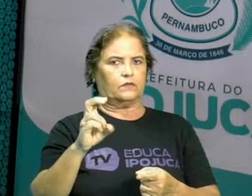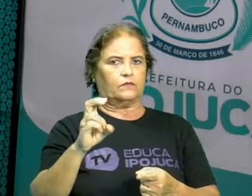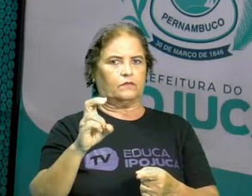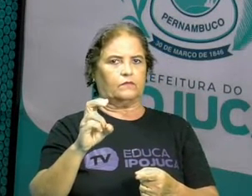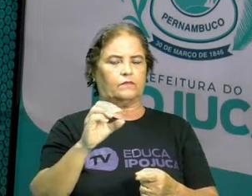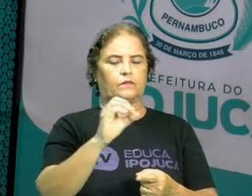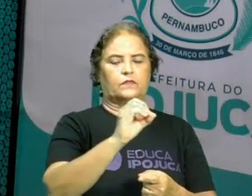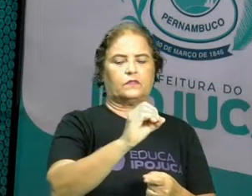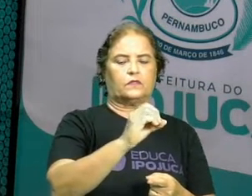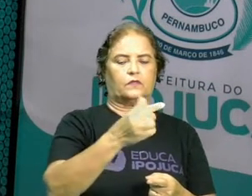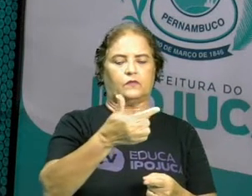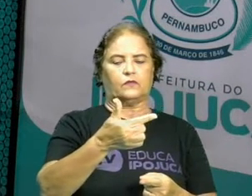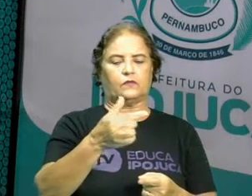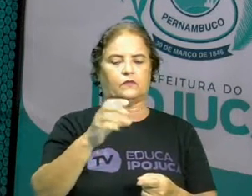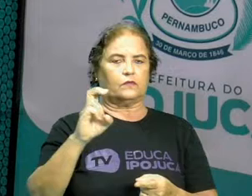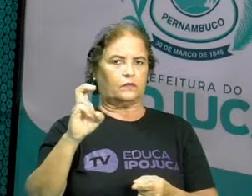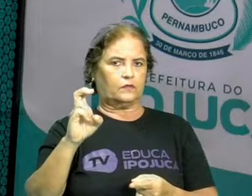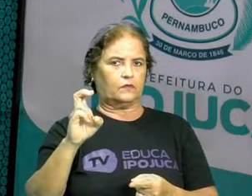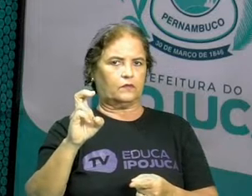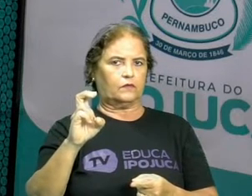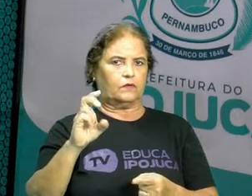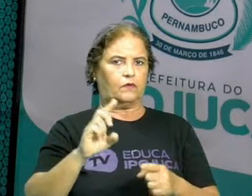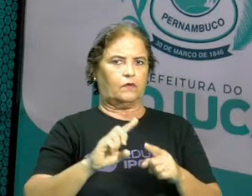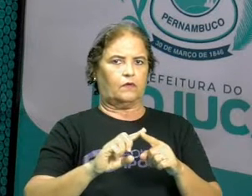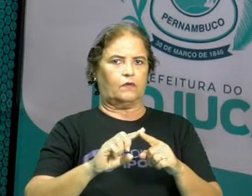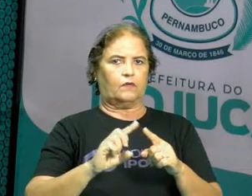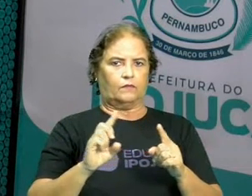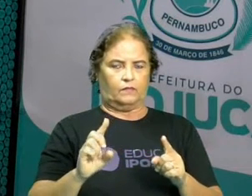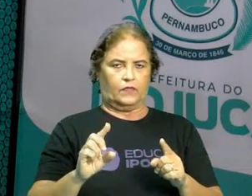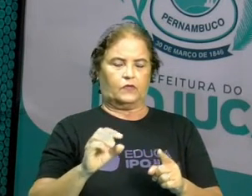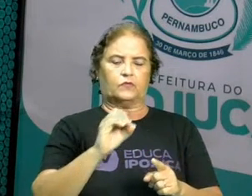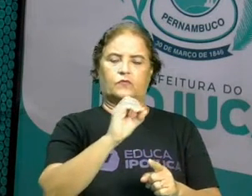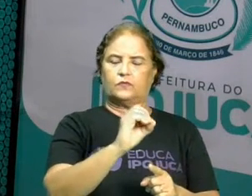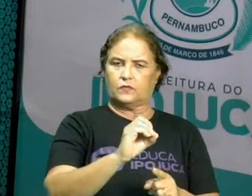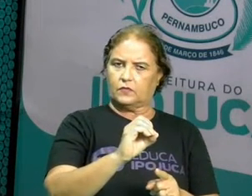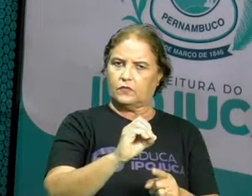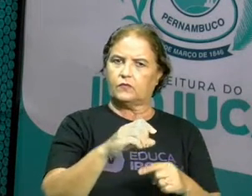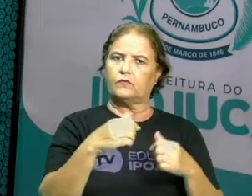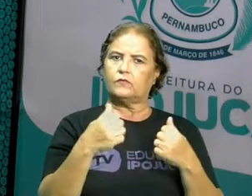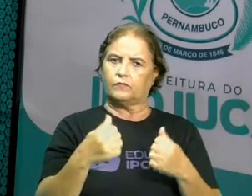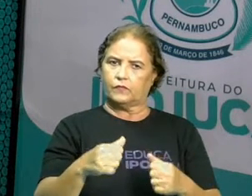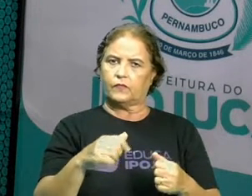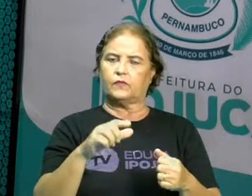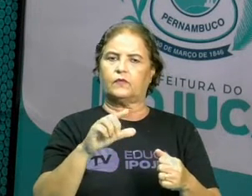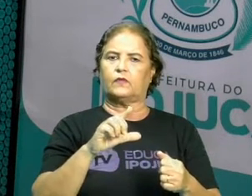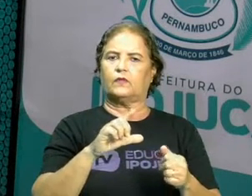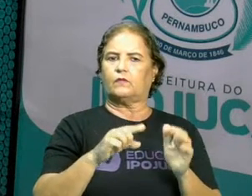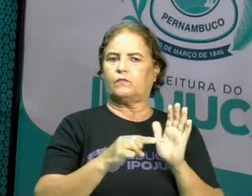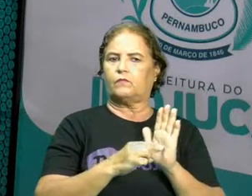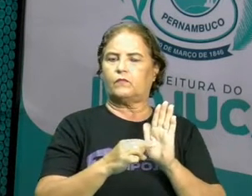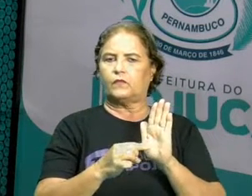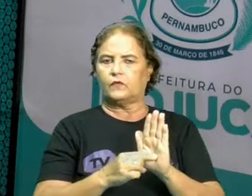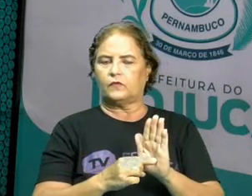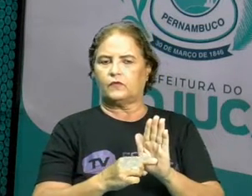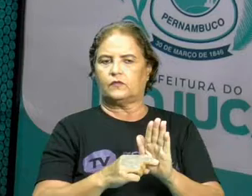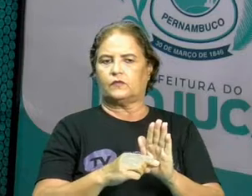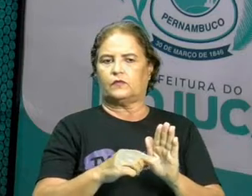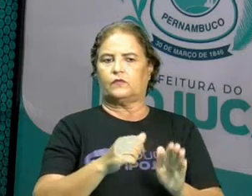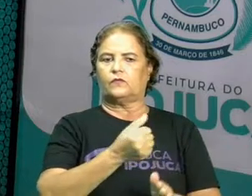e 5. Esse 0 aí, no início, ele é opcional, mas ele faz sim a representação desse